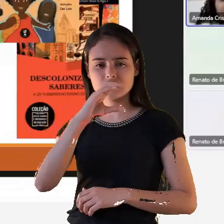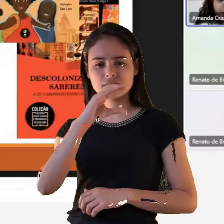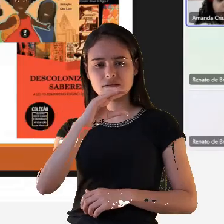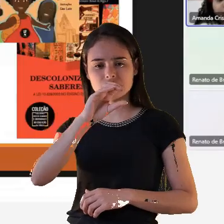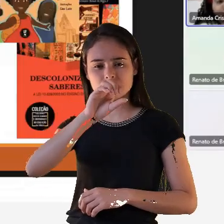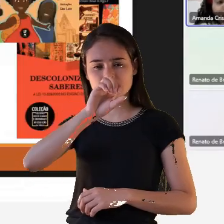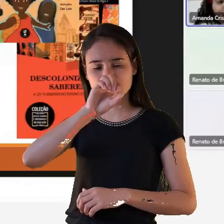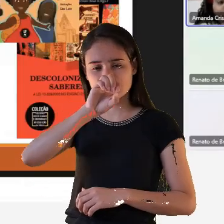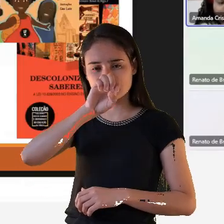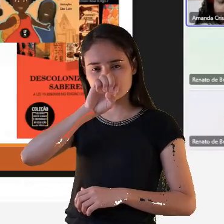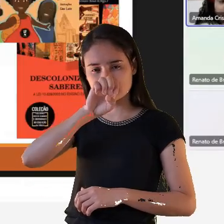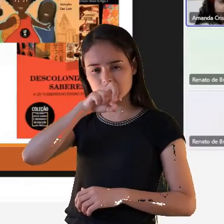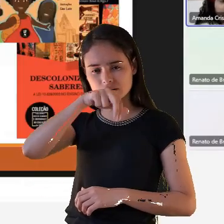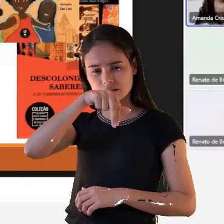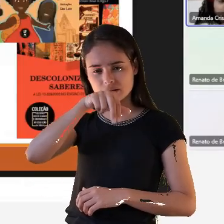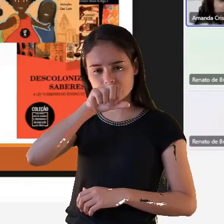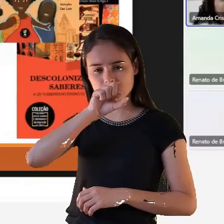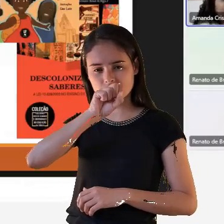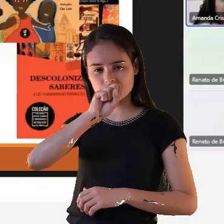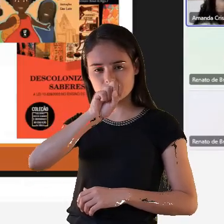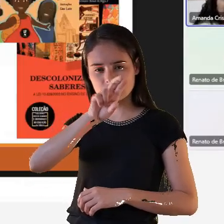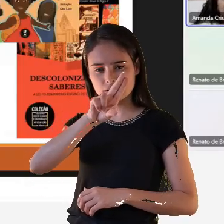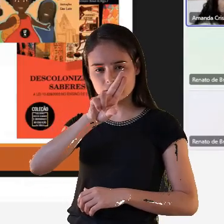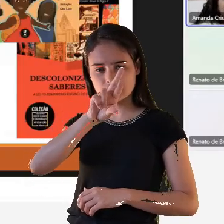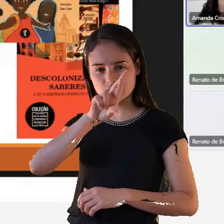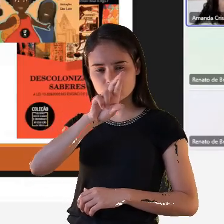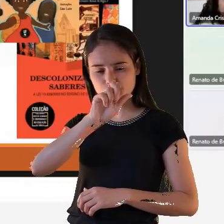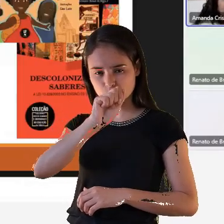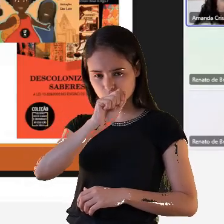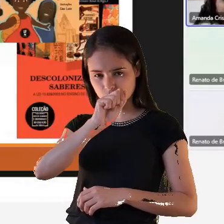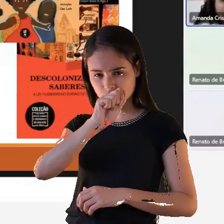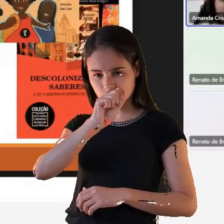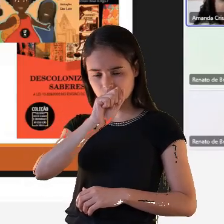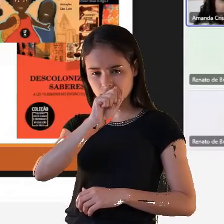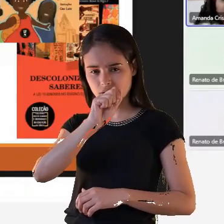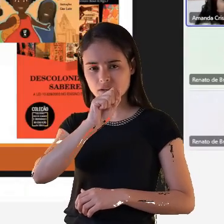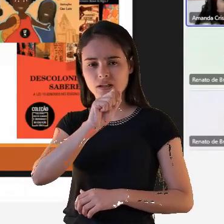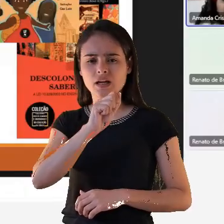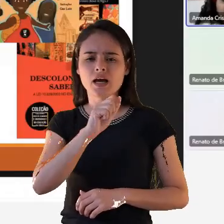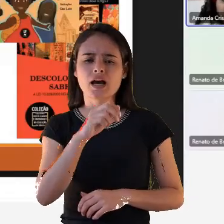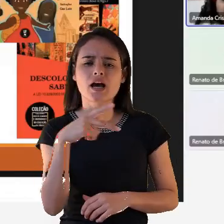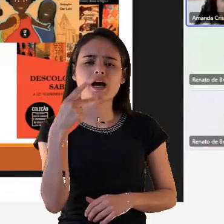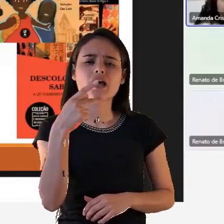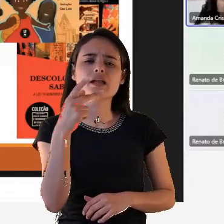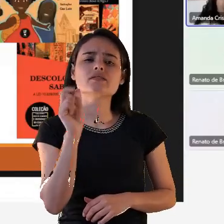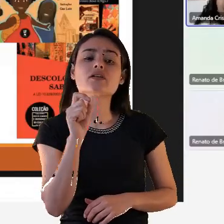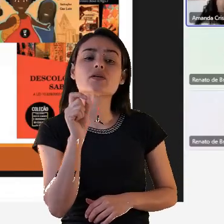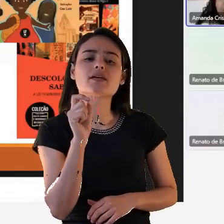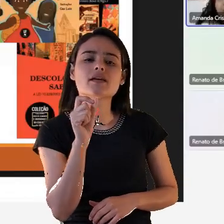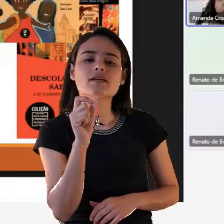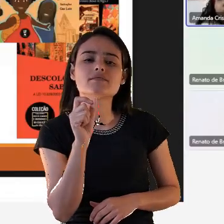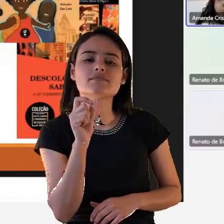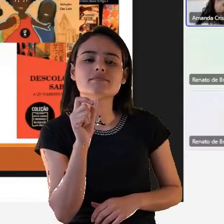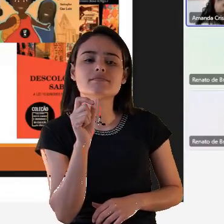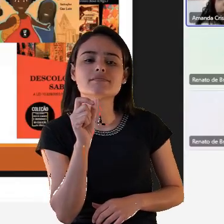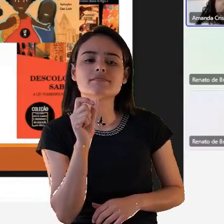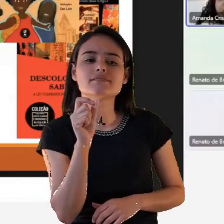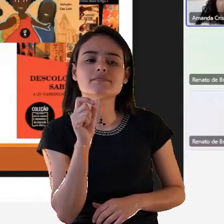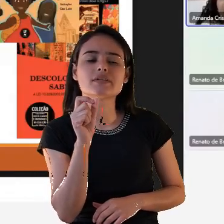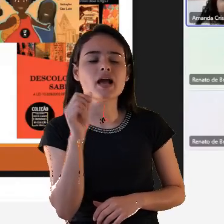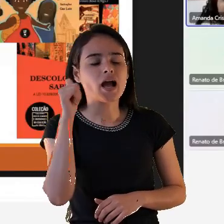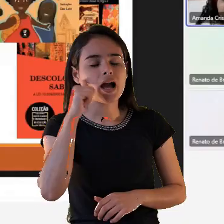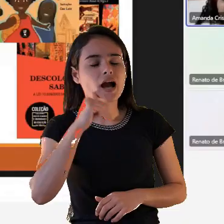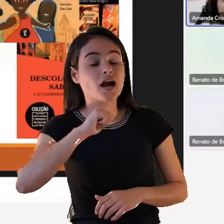uma coisa muito forte, né? Karine não vai carregar livros e não vassouras, que é muito do que